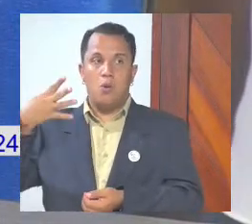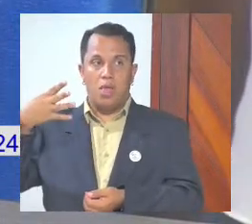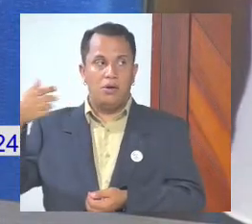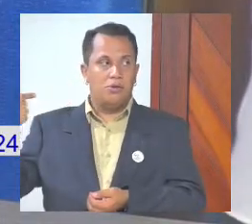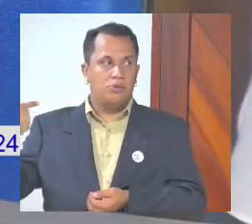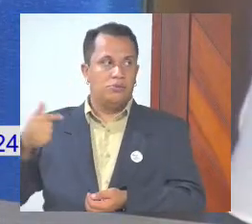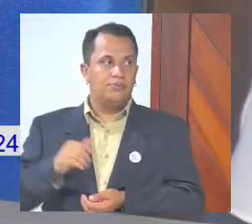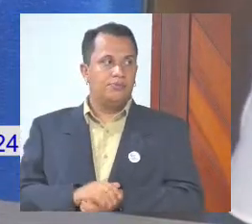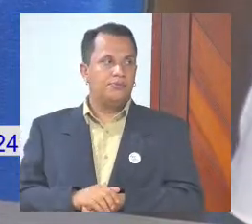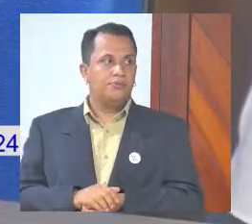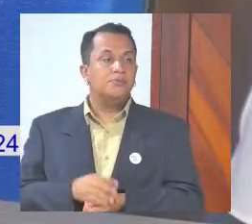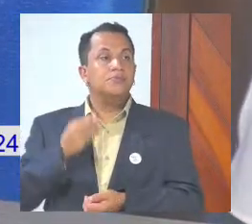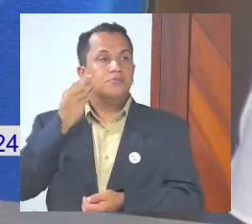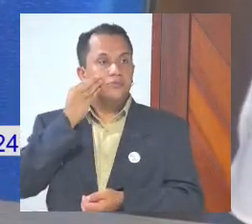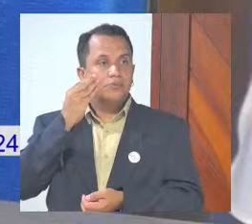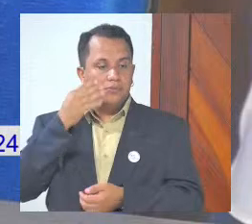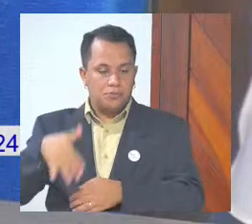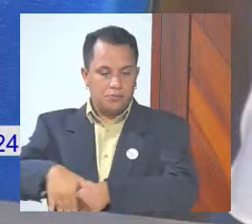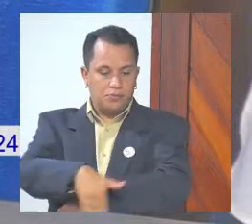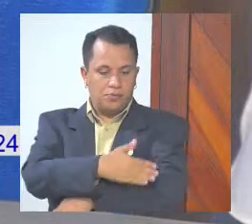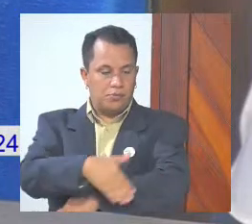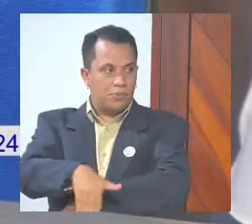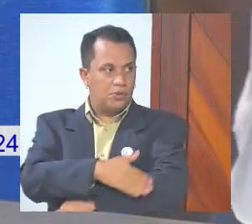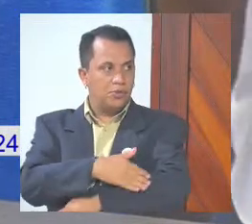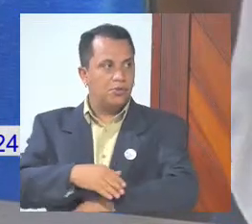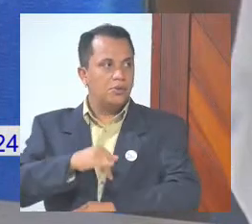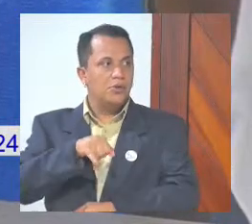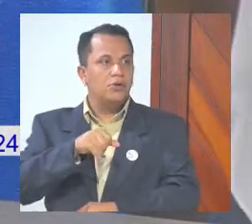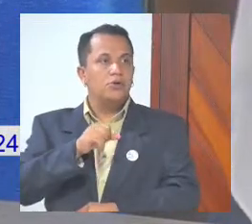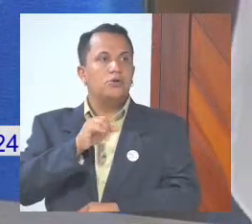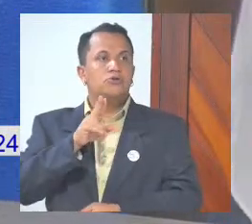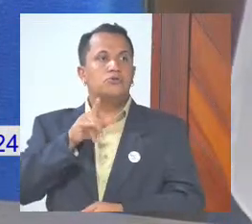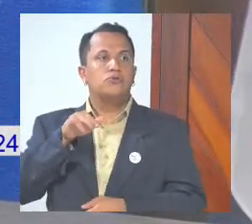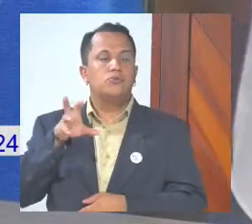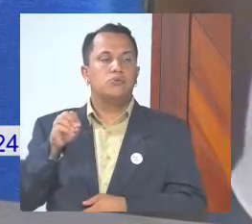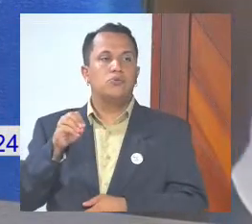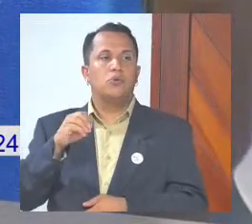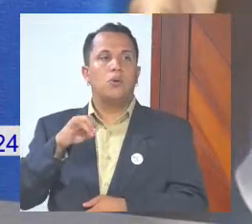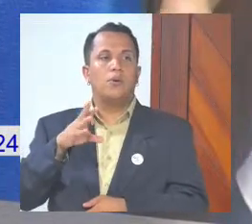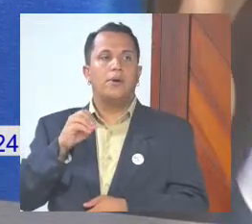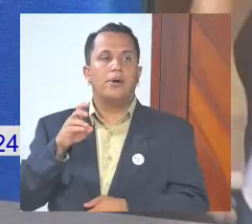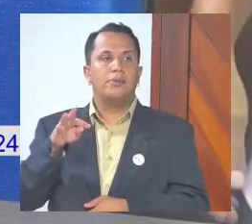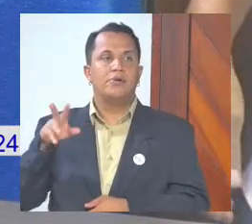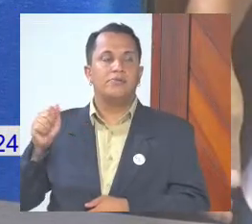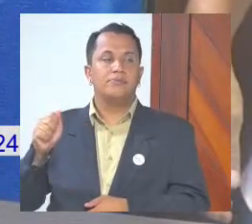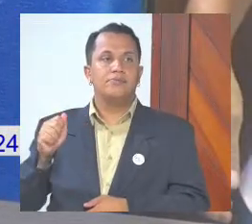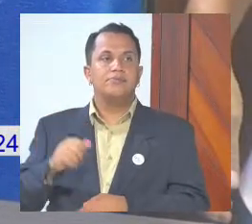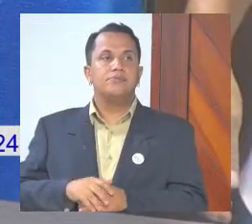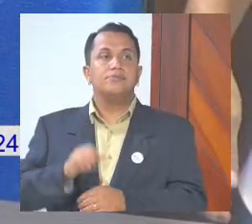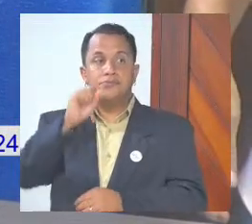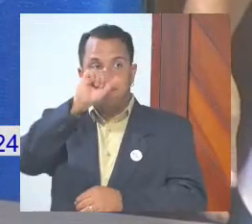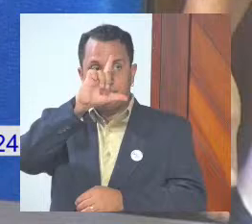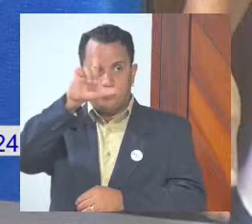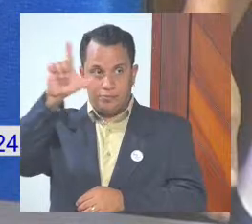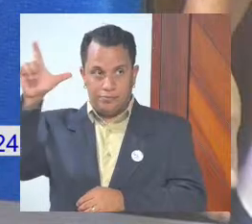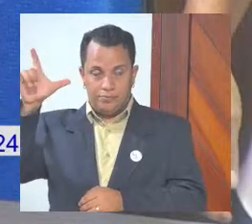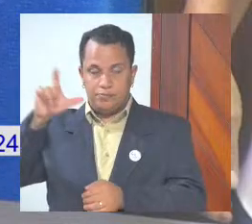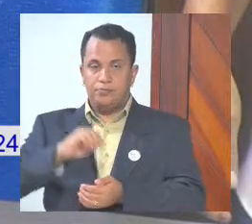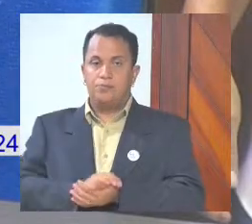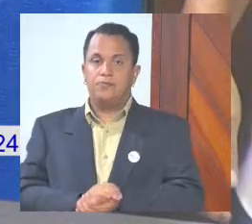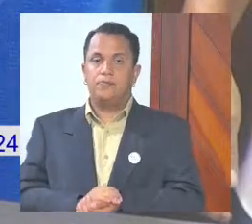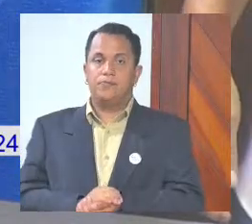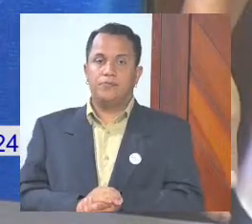00820-295-1000-42, com sede na Avenida Júnior Coimbra, sem número, Renascença 2, São Luís do